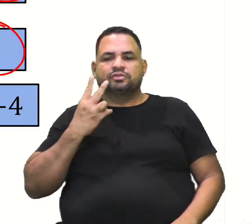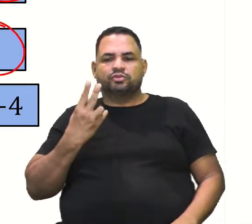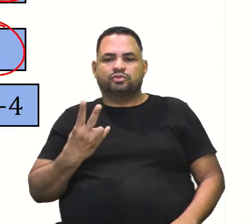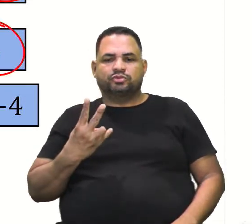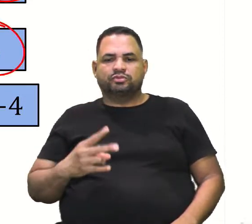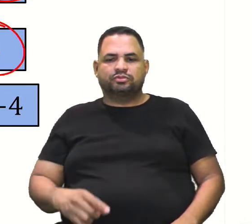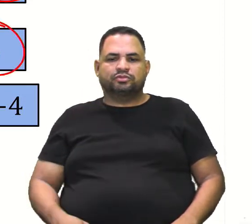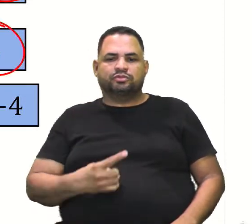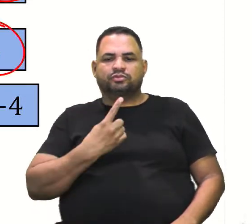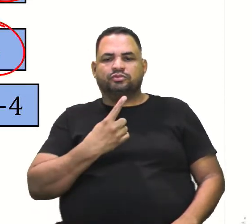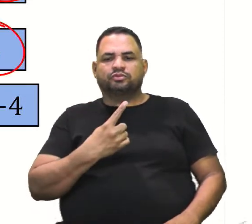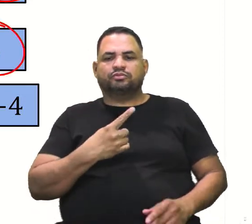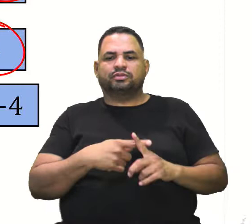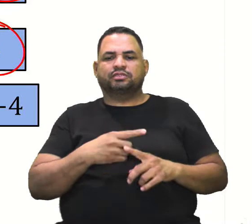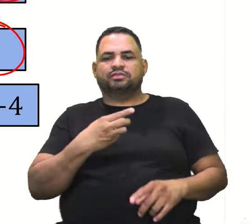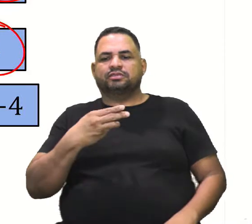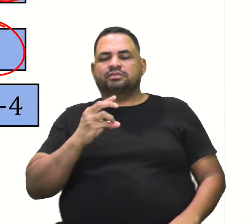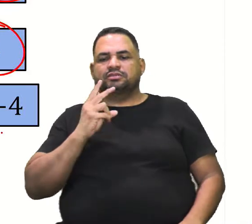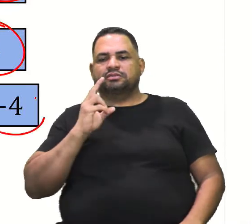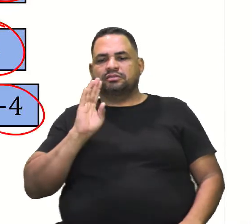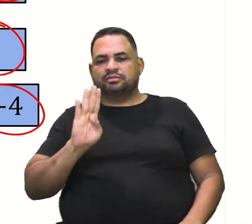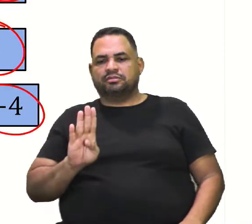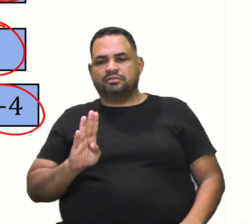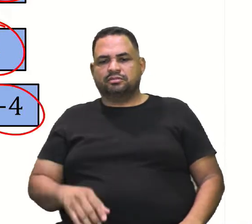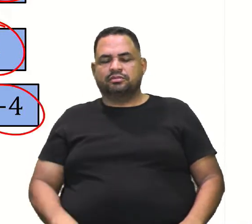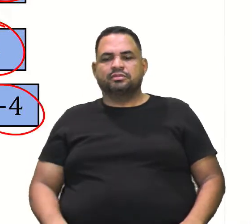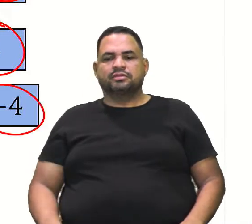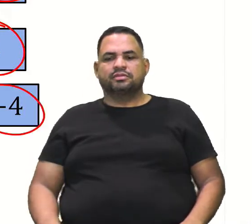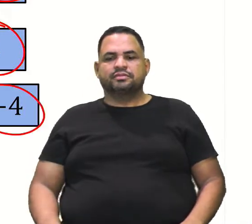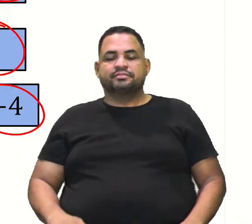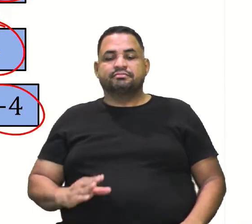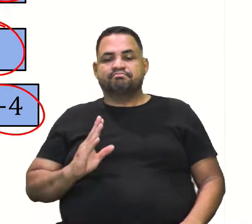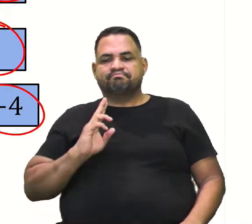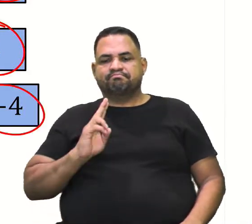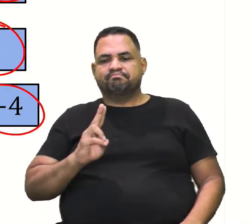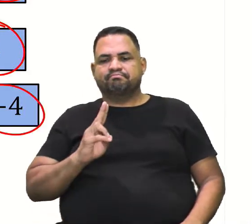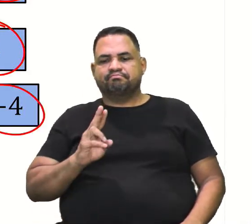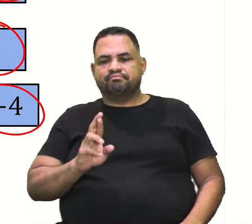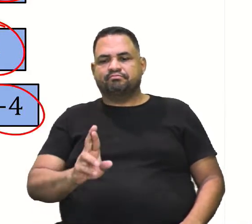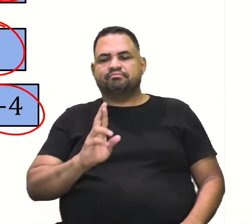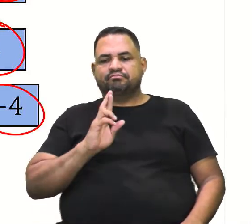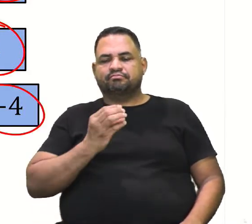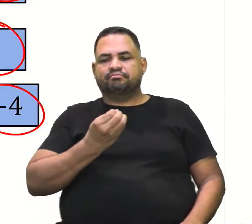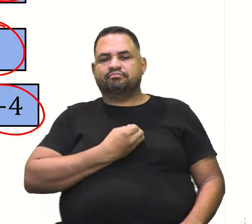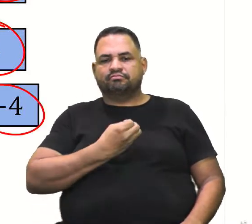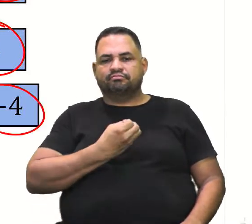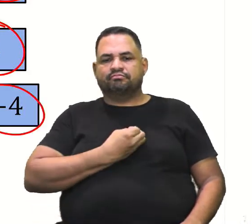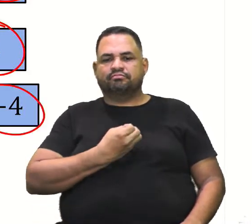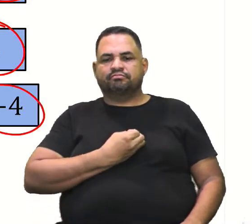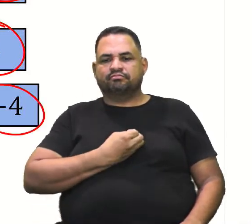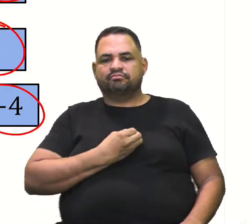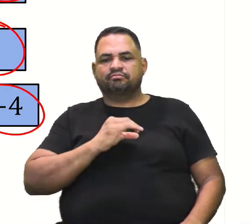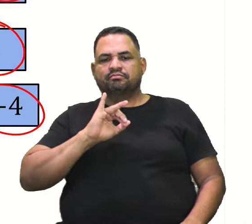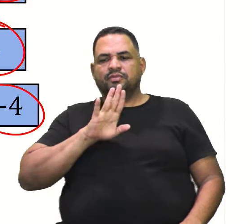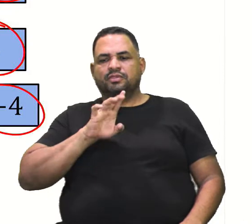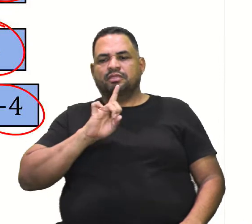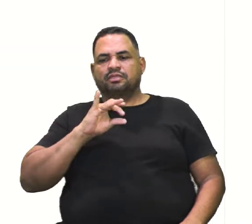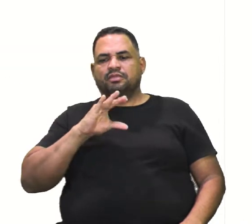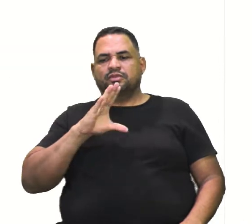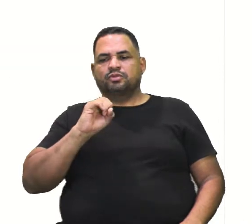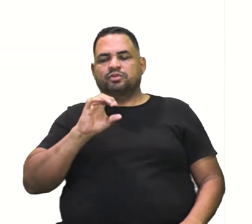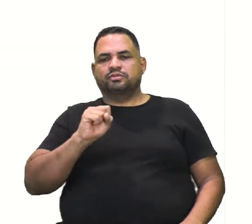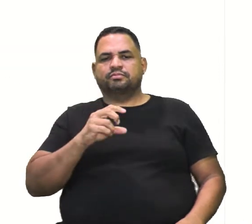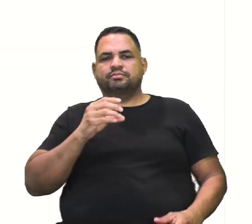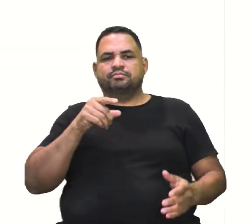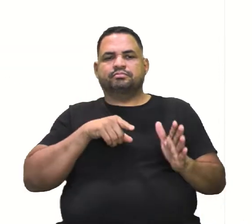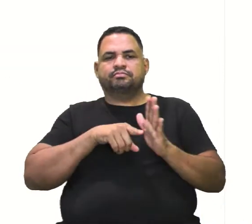tenho 4. Eu devo 1, eu devo 3, eu devo 4. Então, sempre os resultados vão ser números inteiros, tá bom?